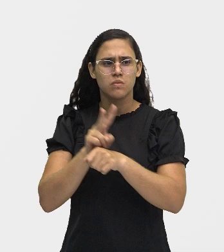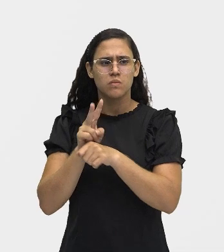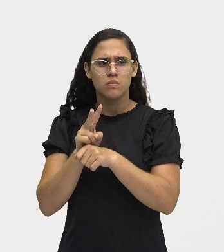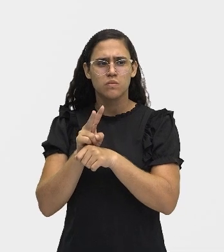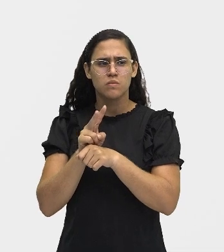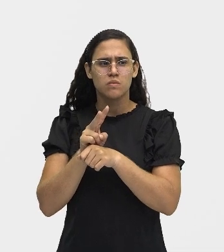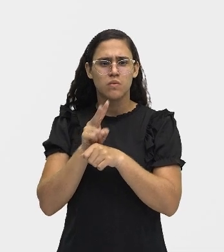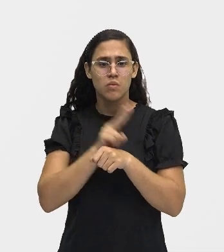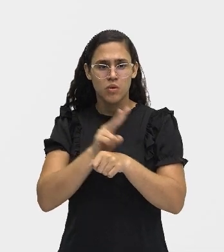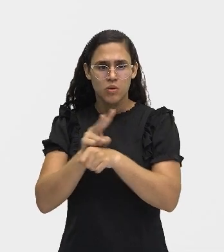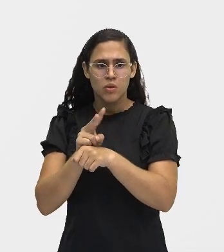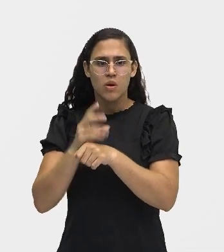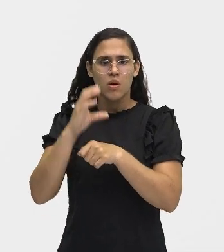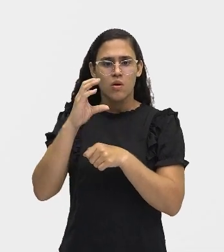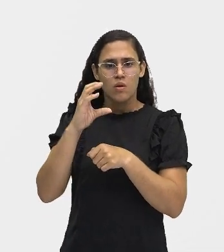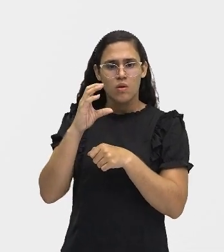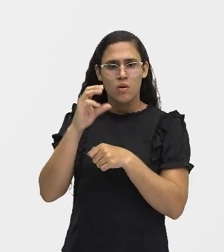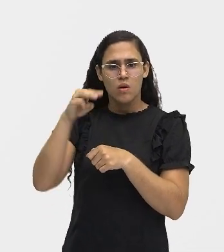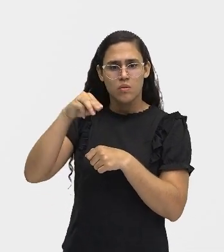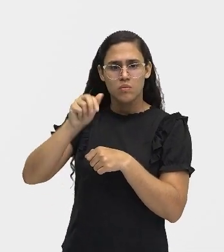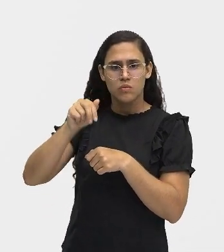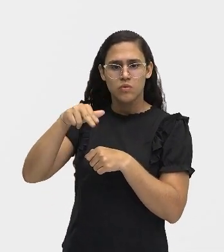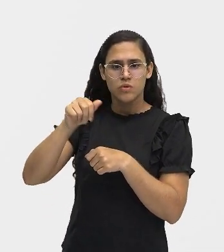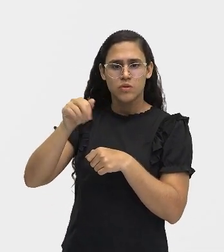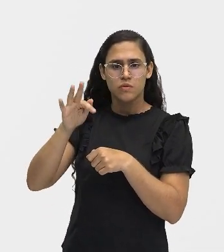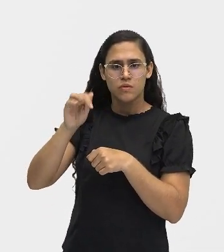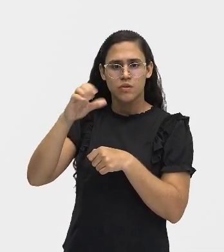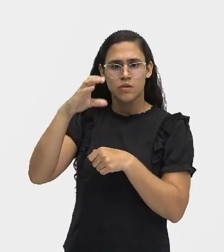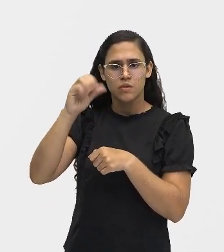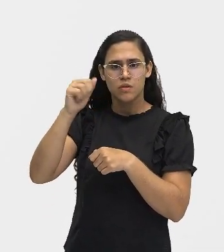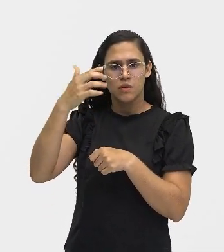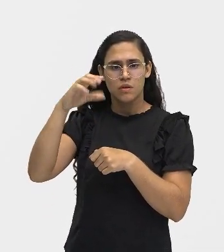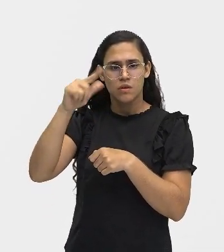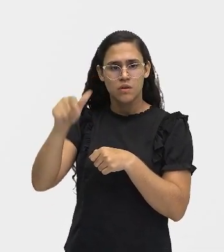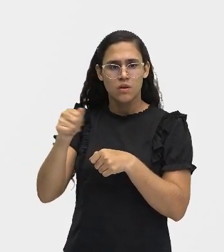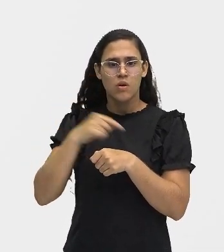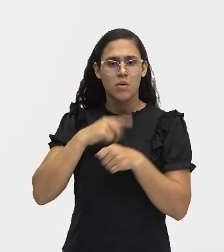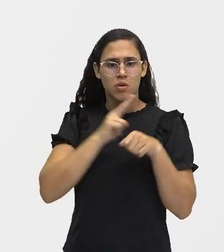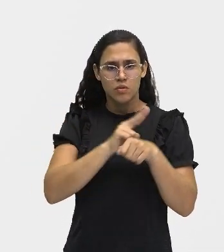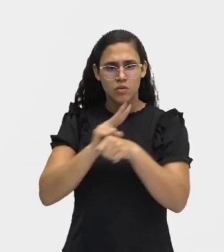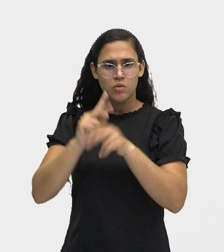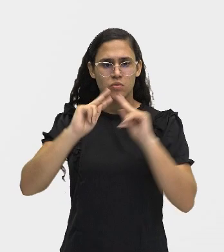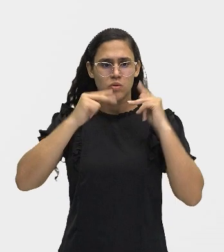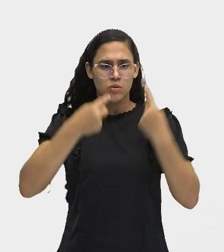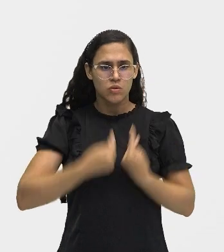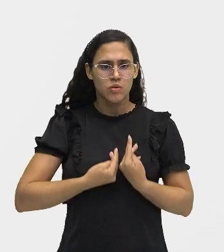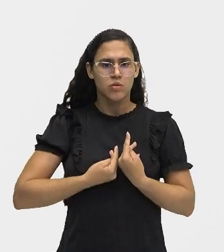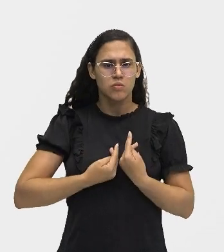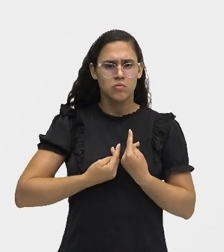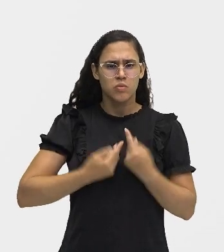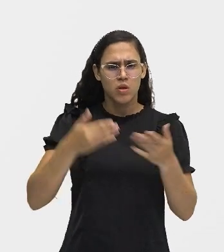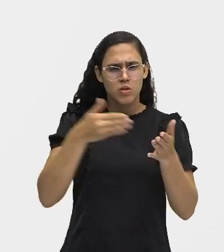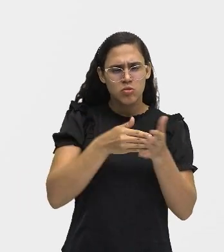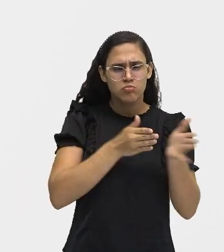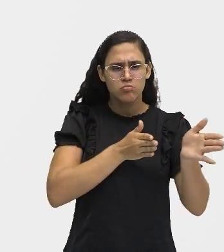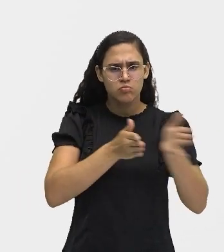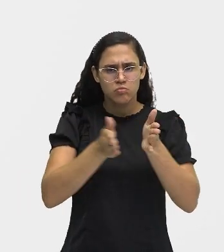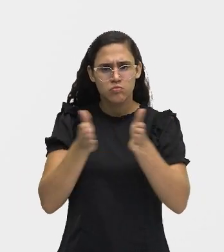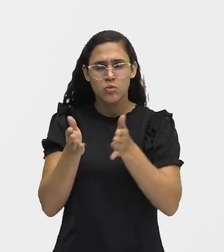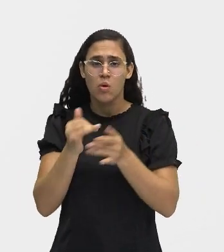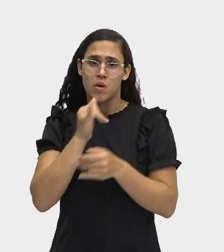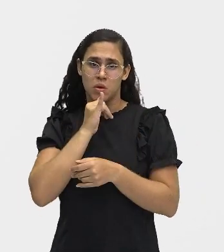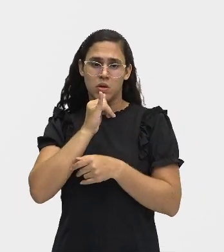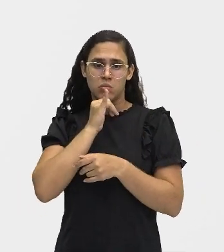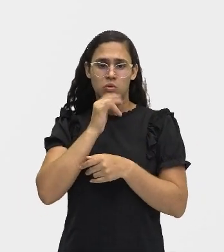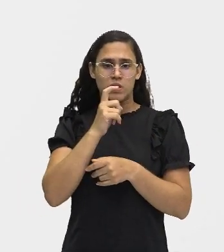mumificação. Então, vai ser a preservação do ser vivo na sua totalidade, numa dada substância, como o gelo ou o